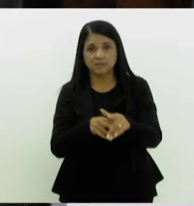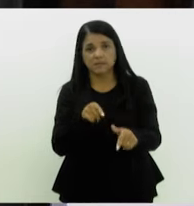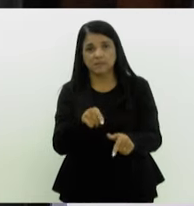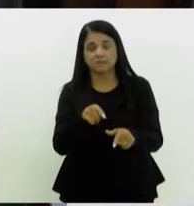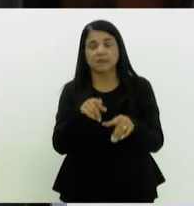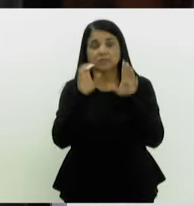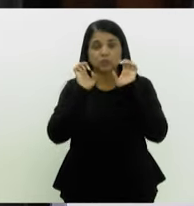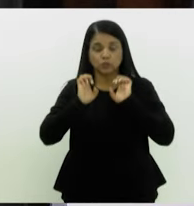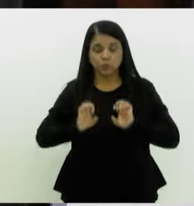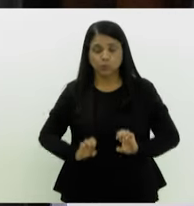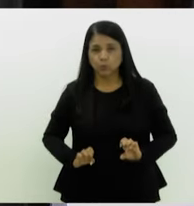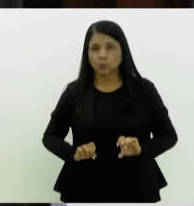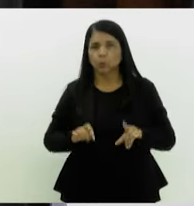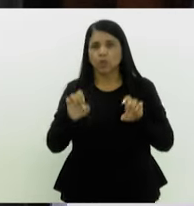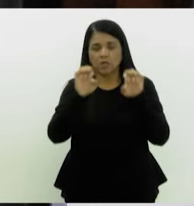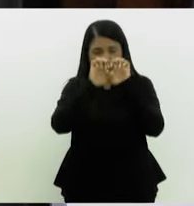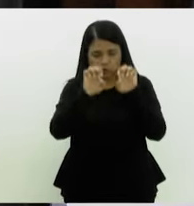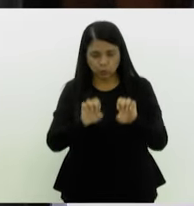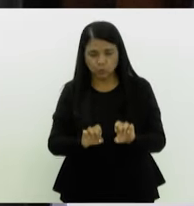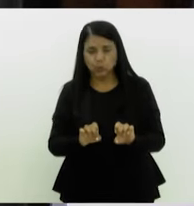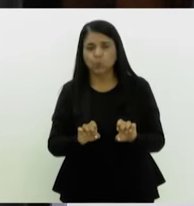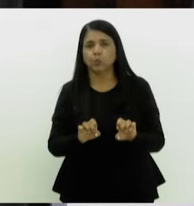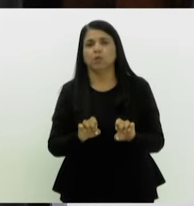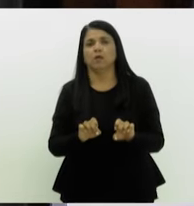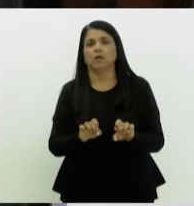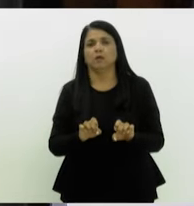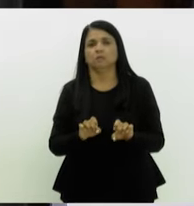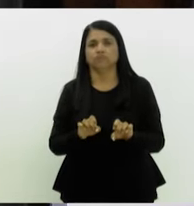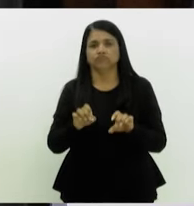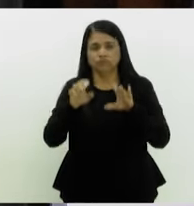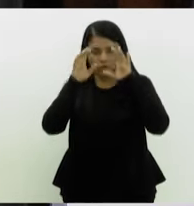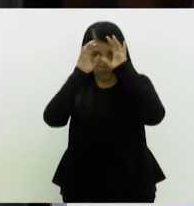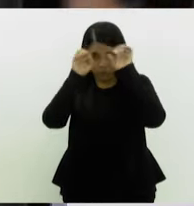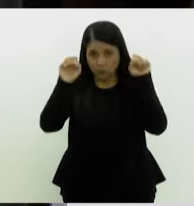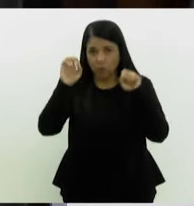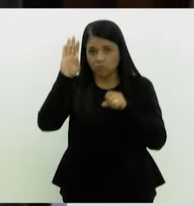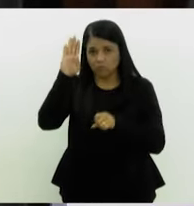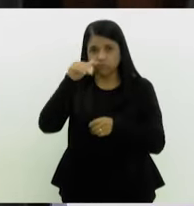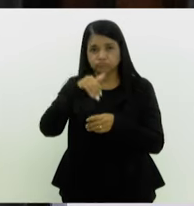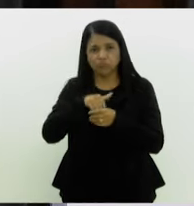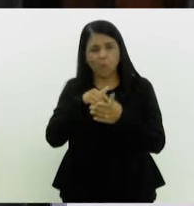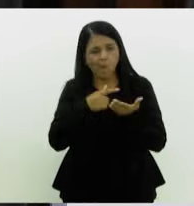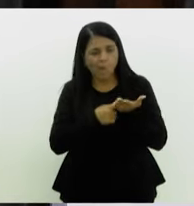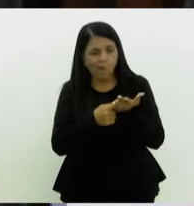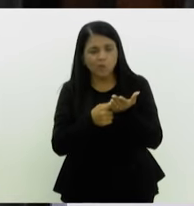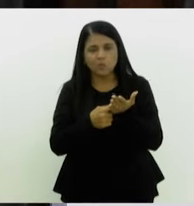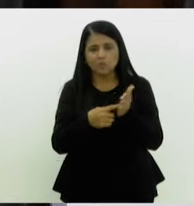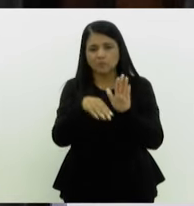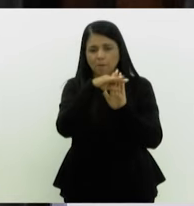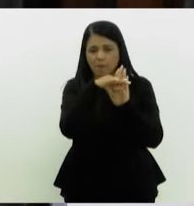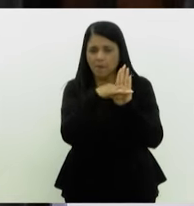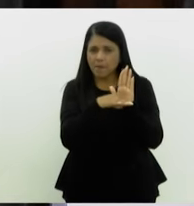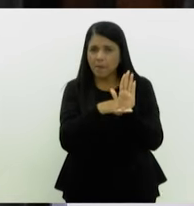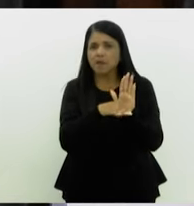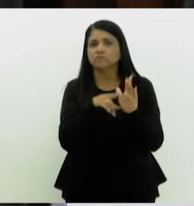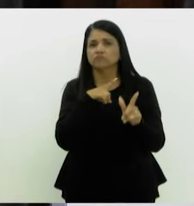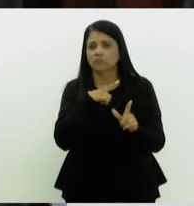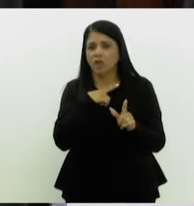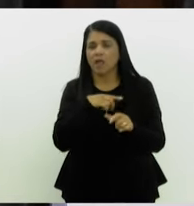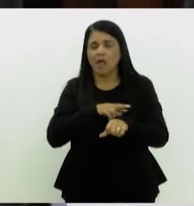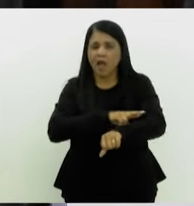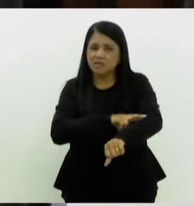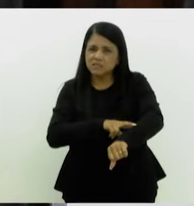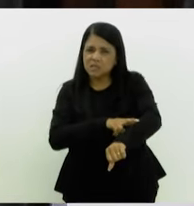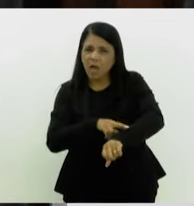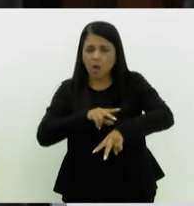Eleitoral essa ministra que tem um compromisso com a pauta racial Porque hoje a gente faz recorte de